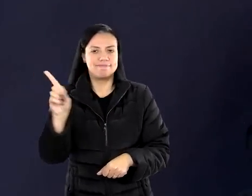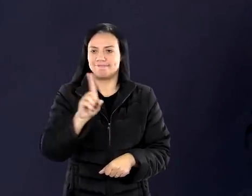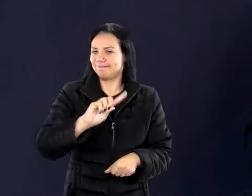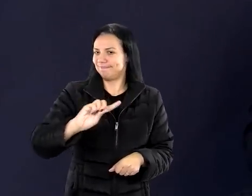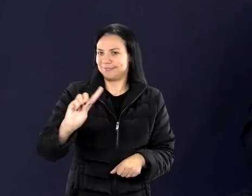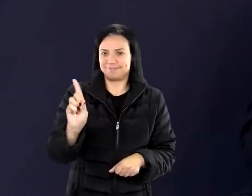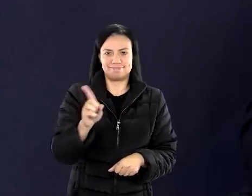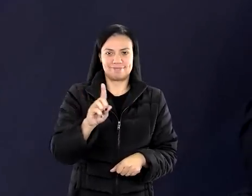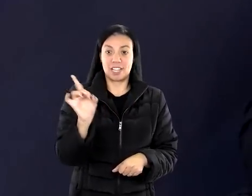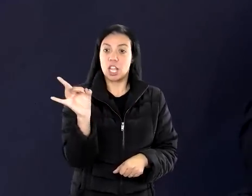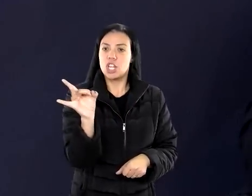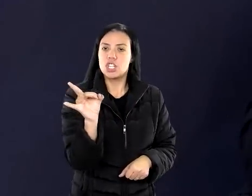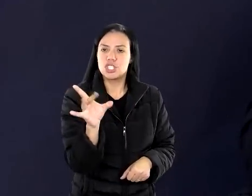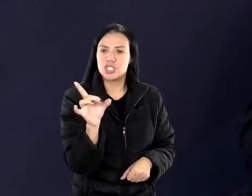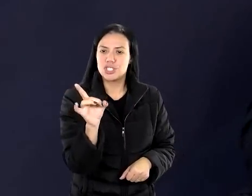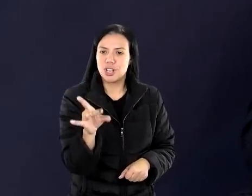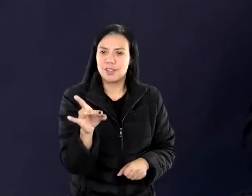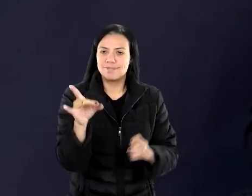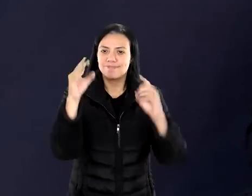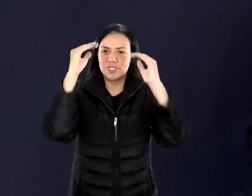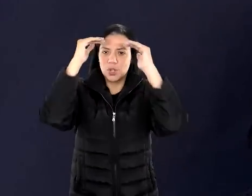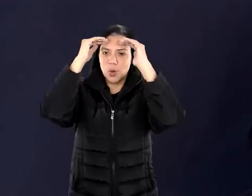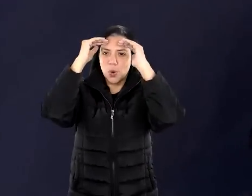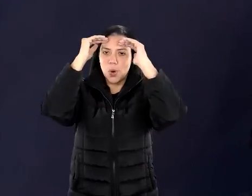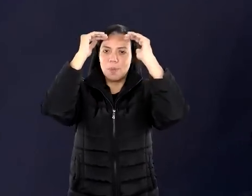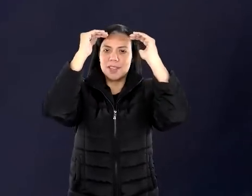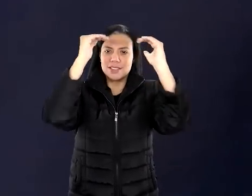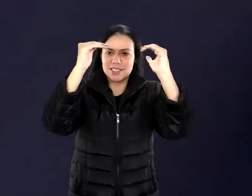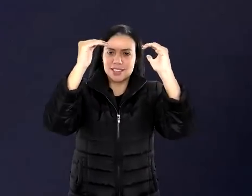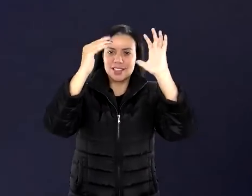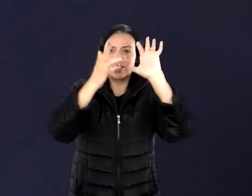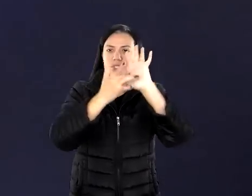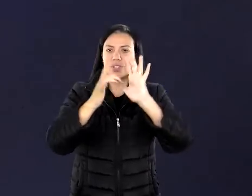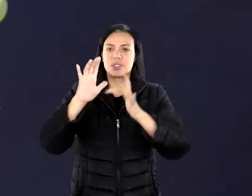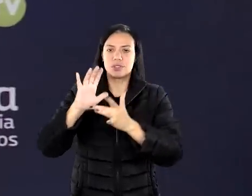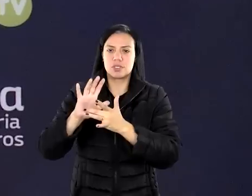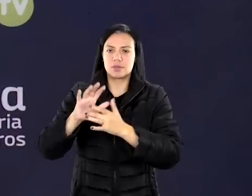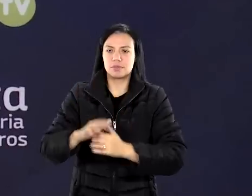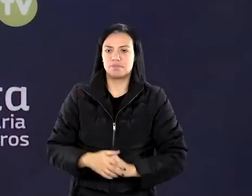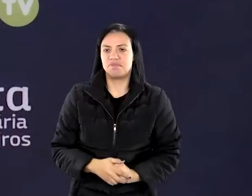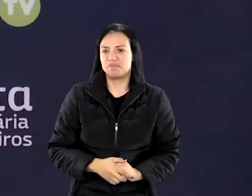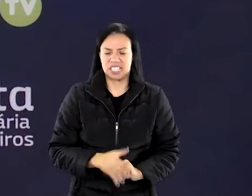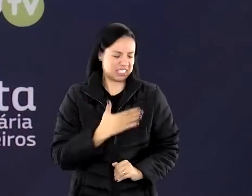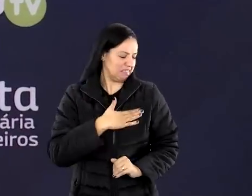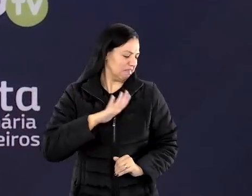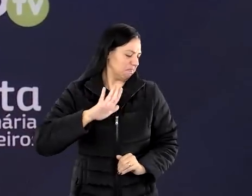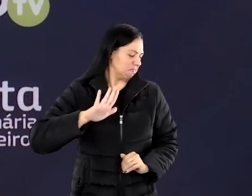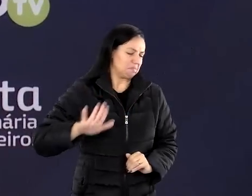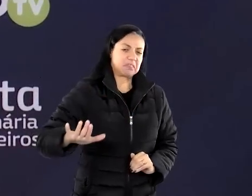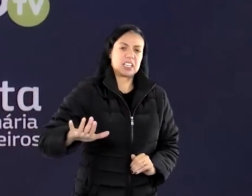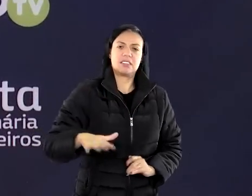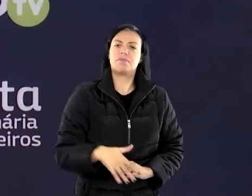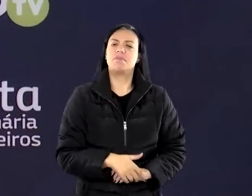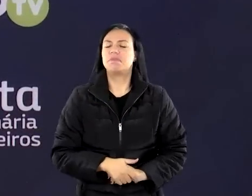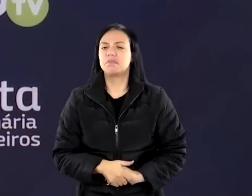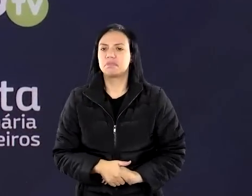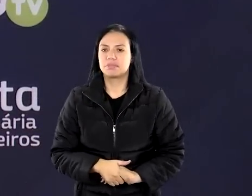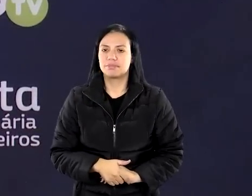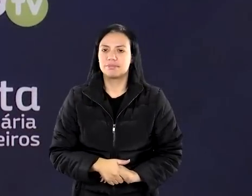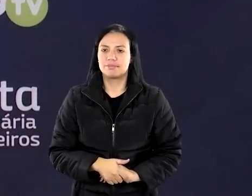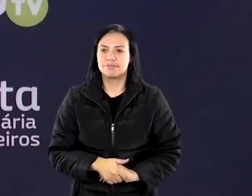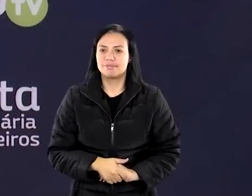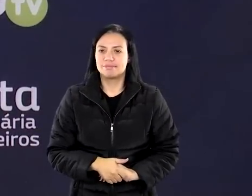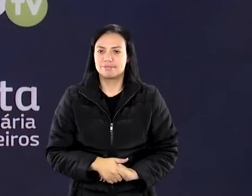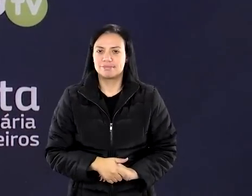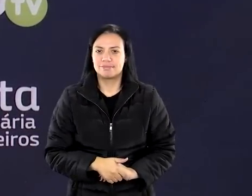Você tem que obedecer a Cristo. Ah, pastor, não estou com vontade. Tudo bem, mas vontade passa.